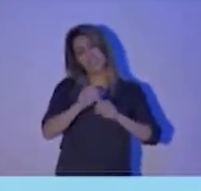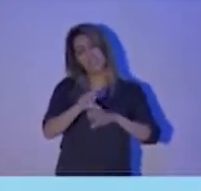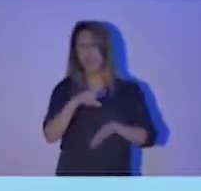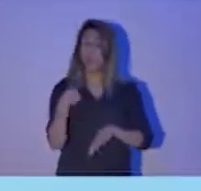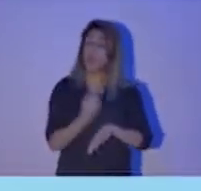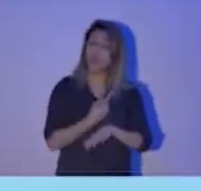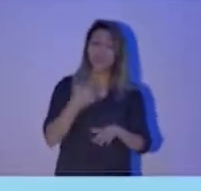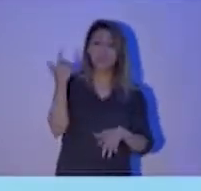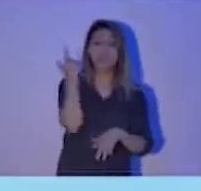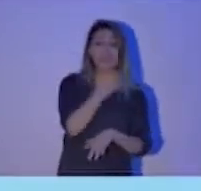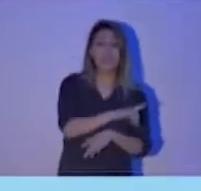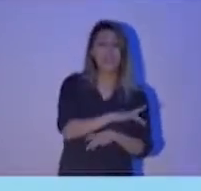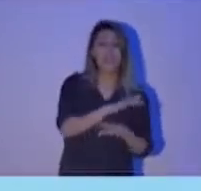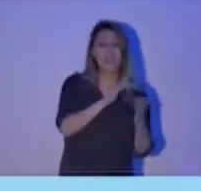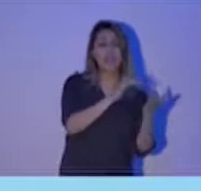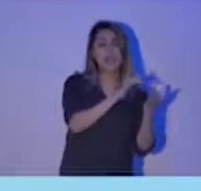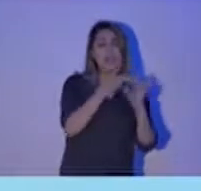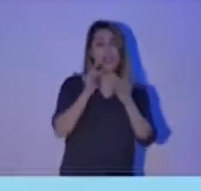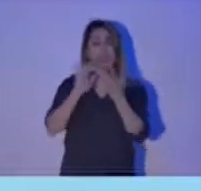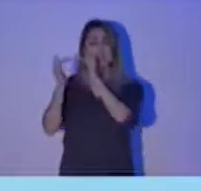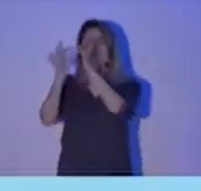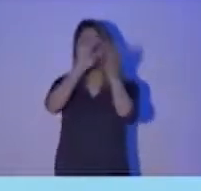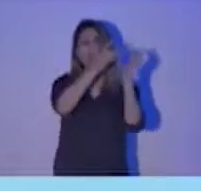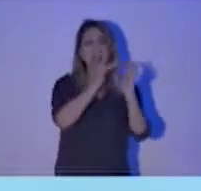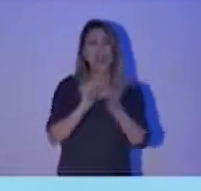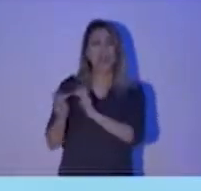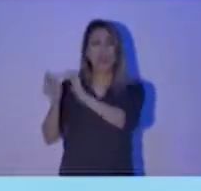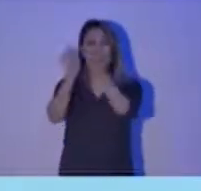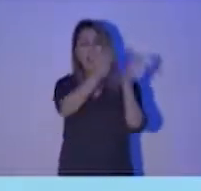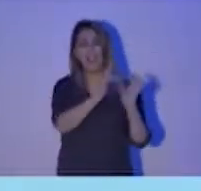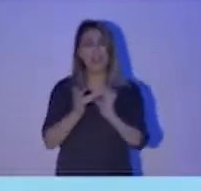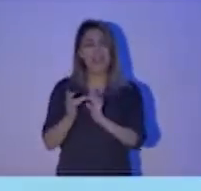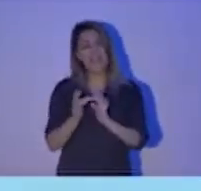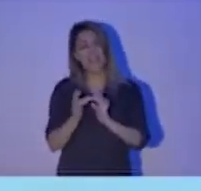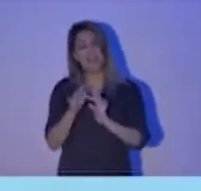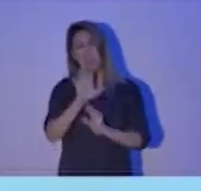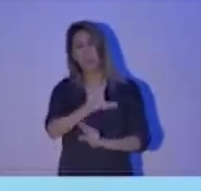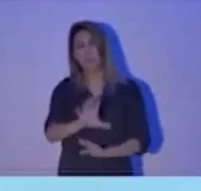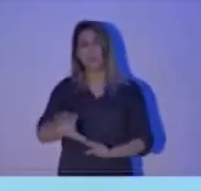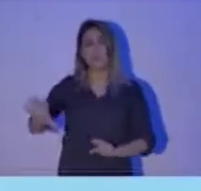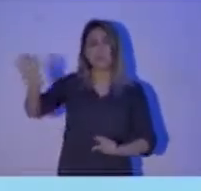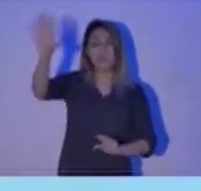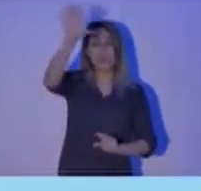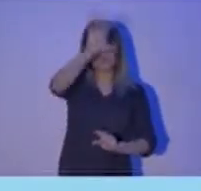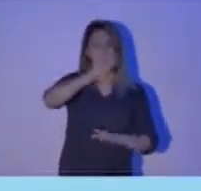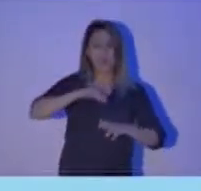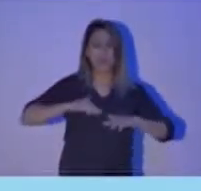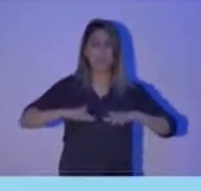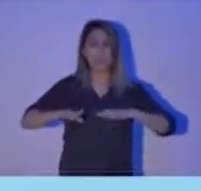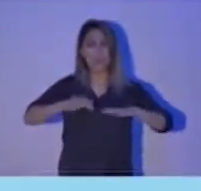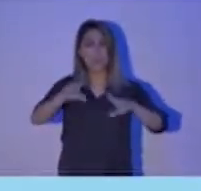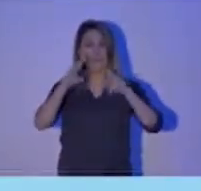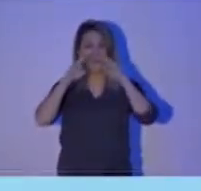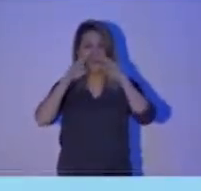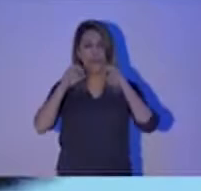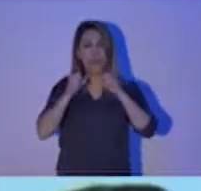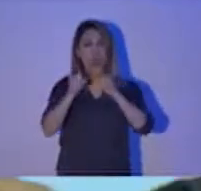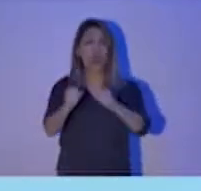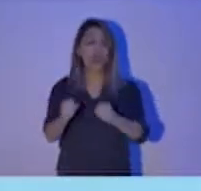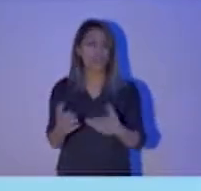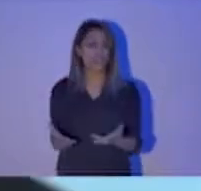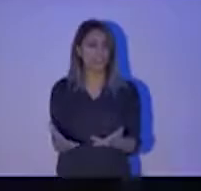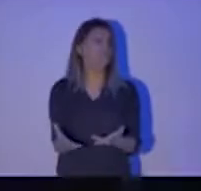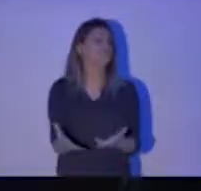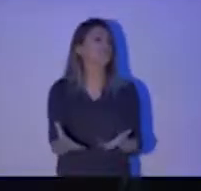neste processo. Isso é um movimento que começa e tende a estar cada vez mais forte, não tenho dúvida disso.